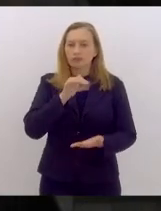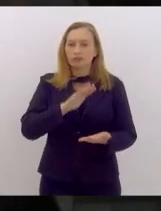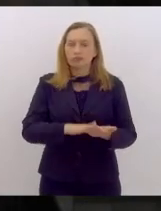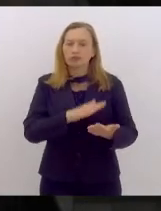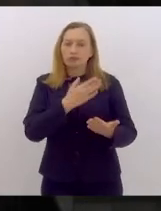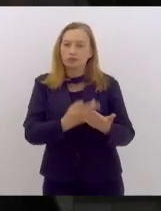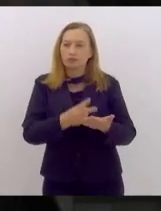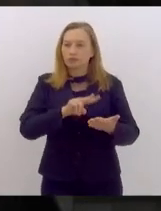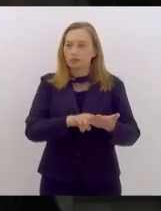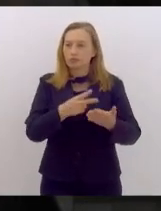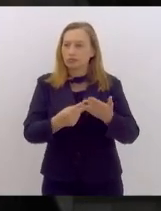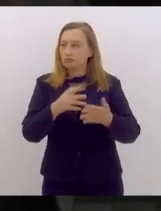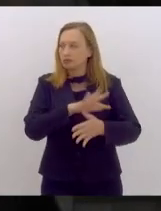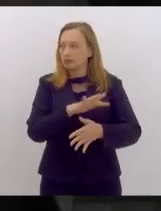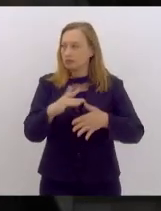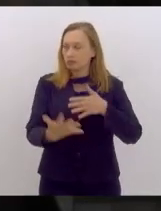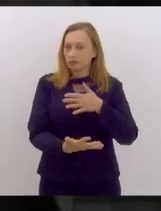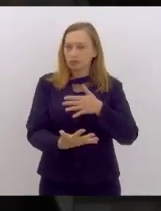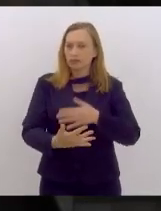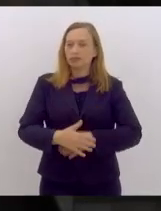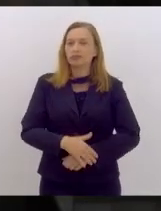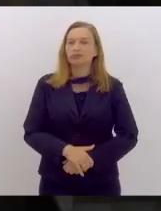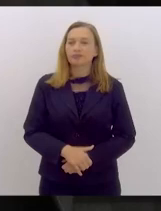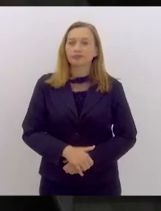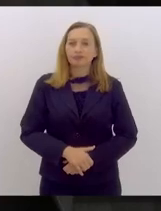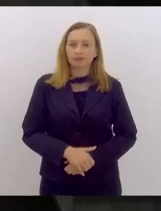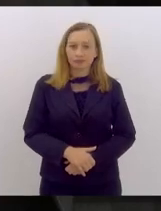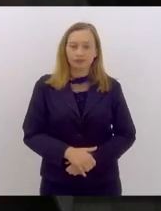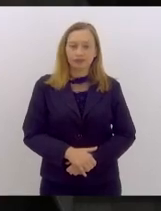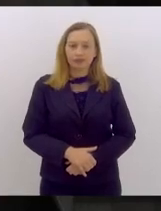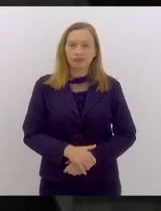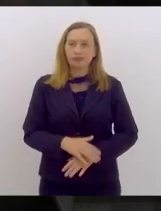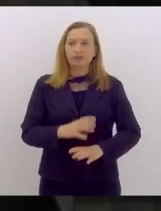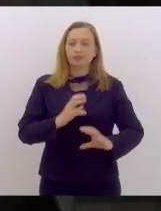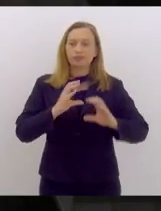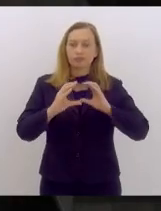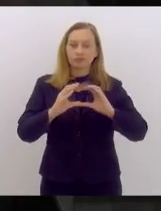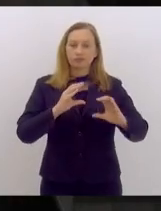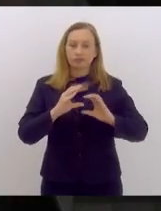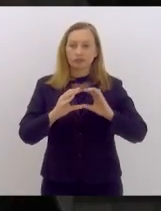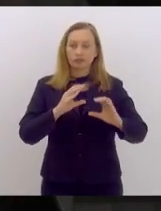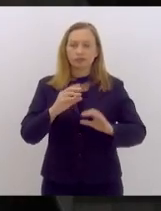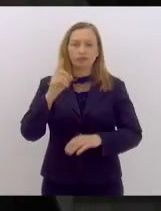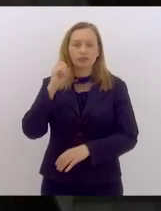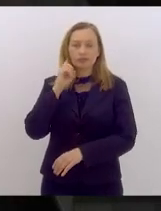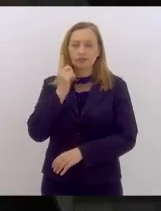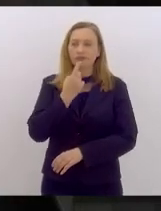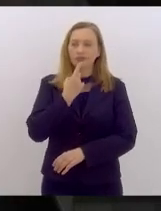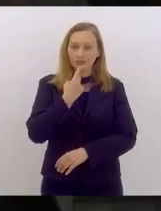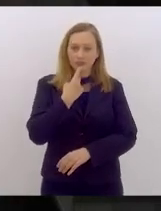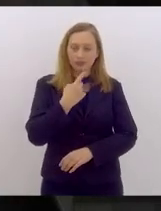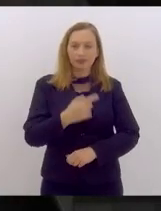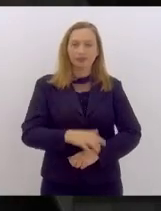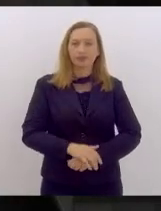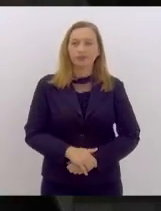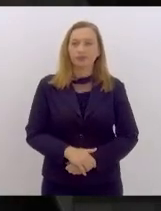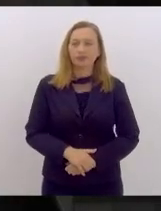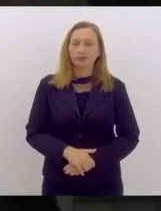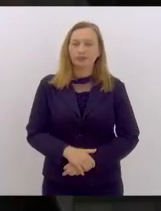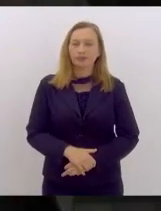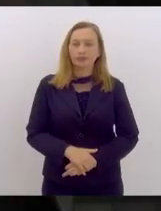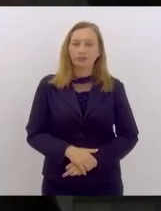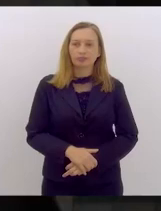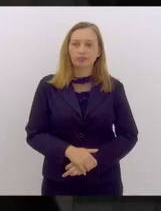intérprete da linguagem de libras que leva a nossa voz aos deficientes